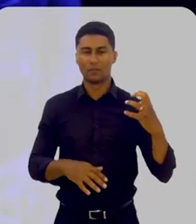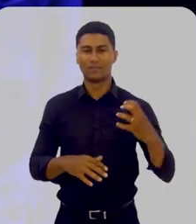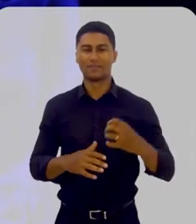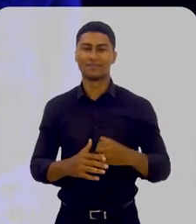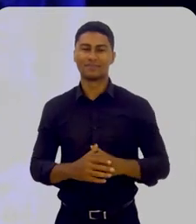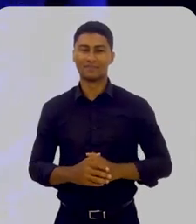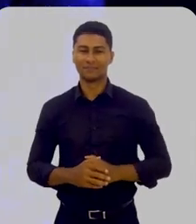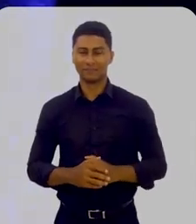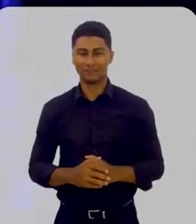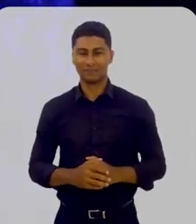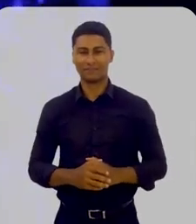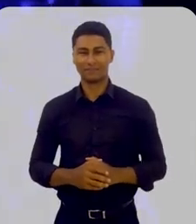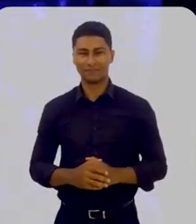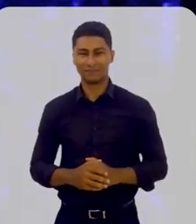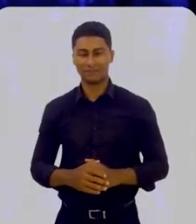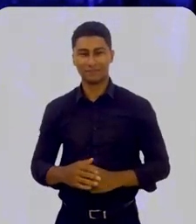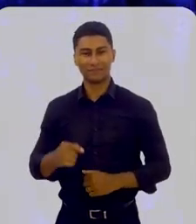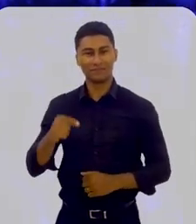olhar. A